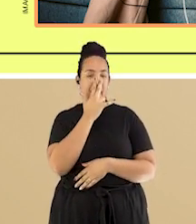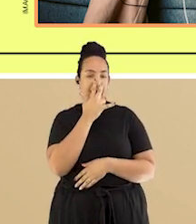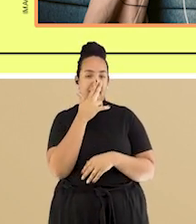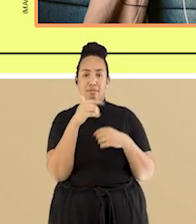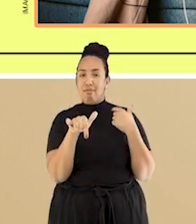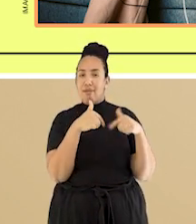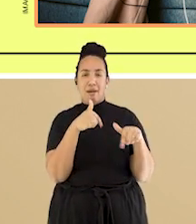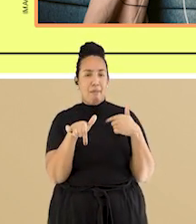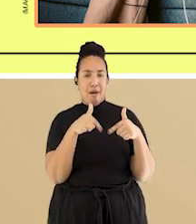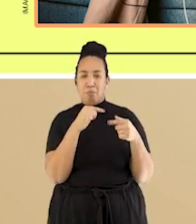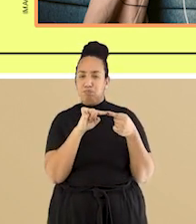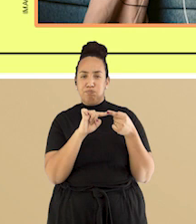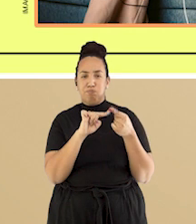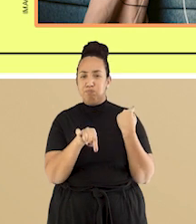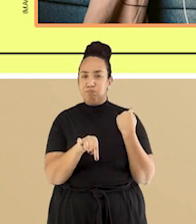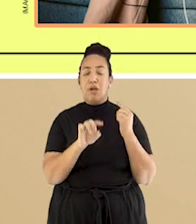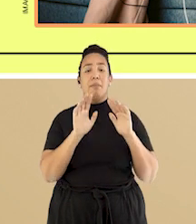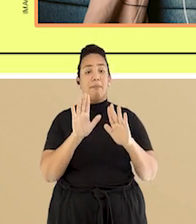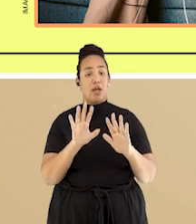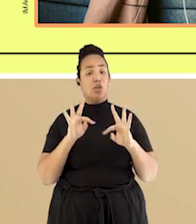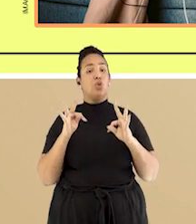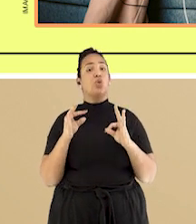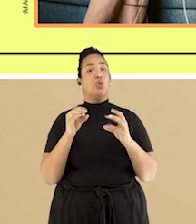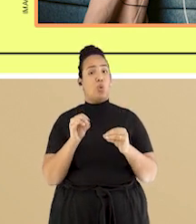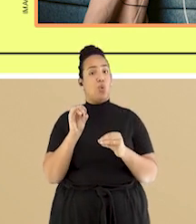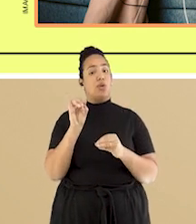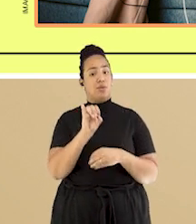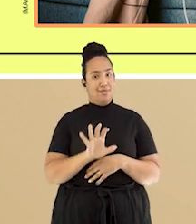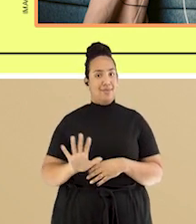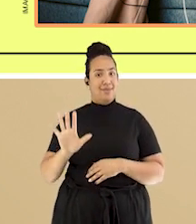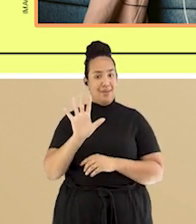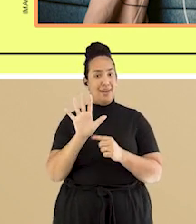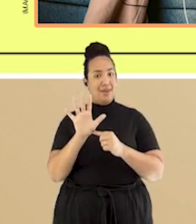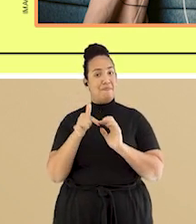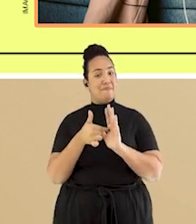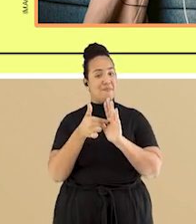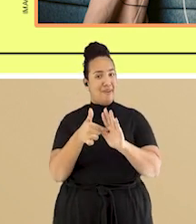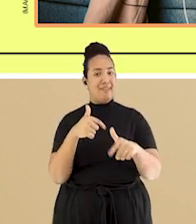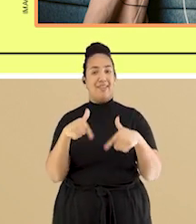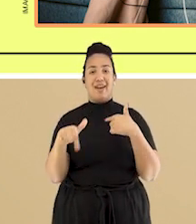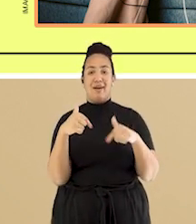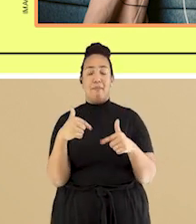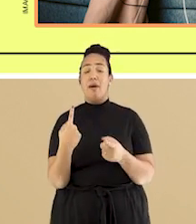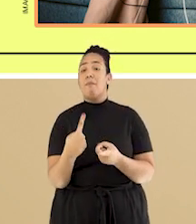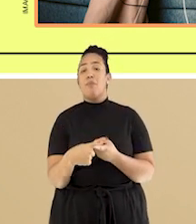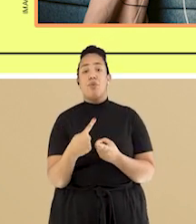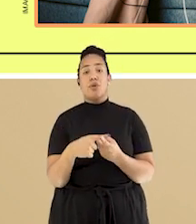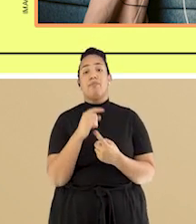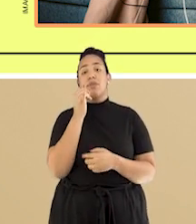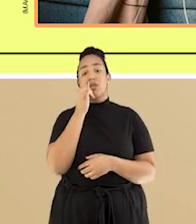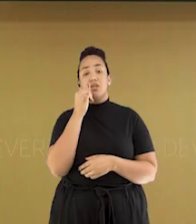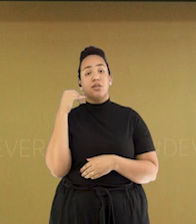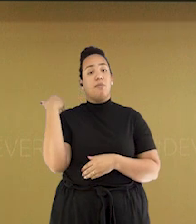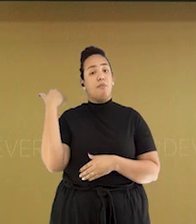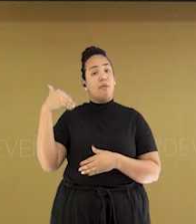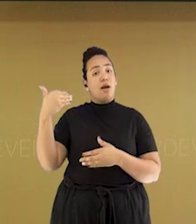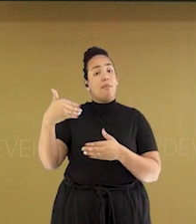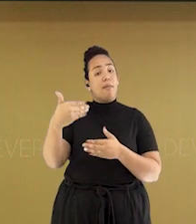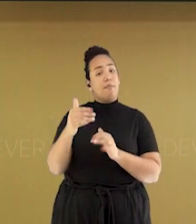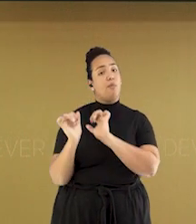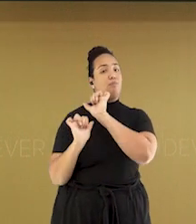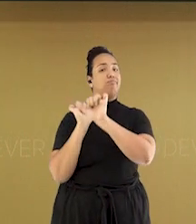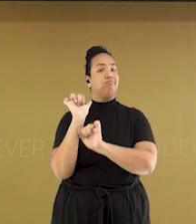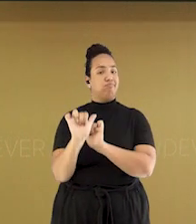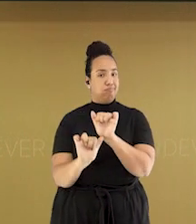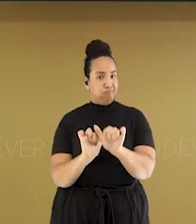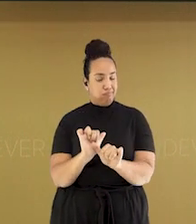trabalhando, todas elas estão fazendo isso. Isso porque o trabalho mudou muito durante o tempo. Há muitos